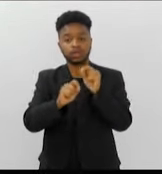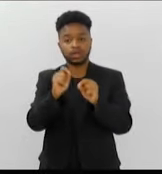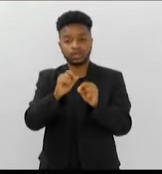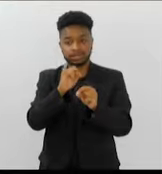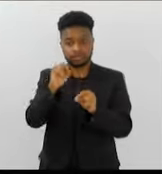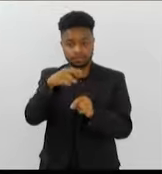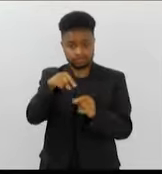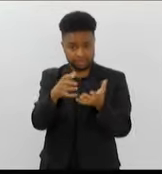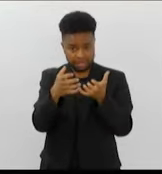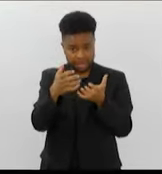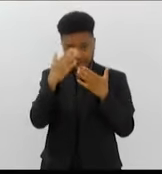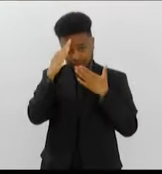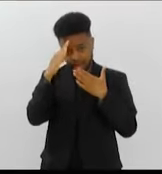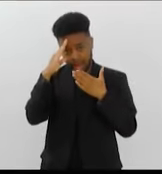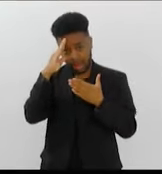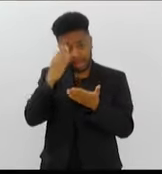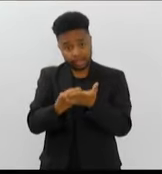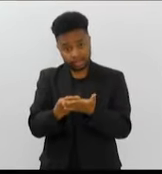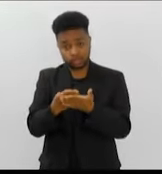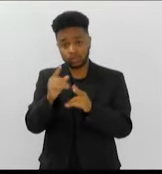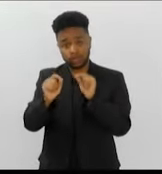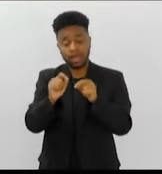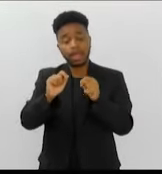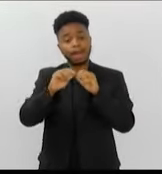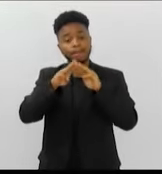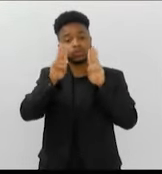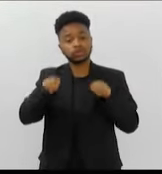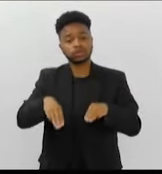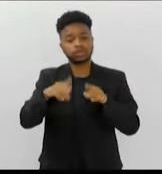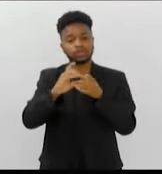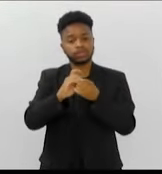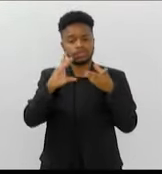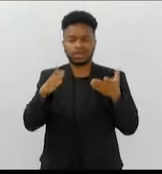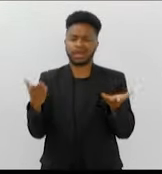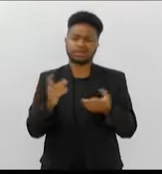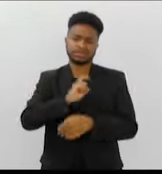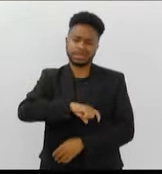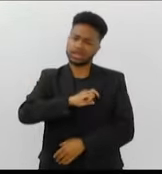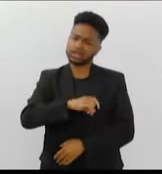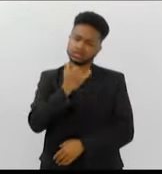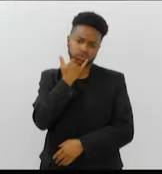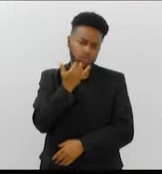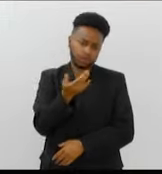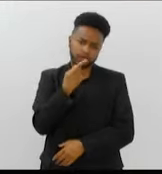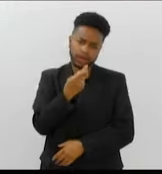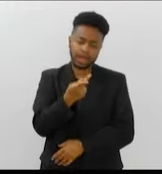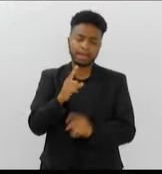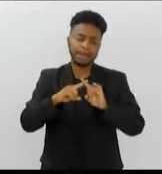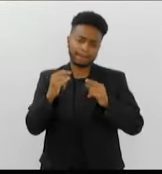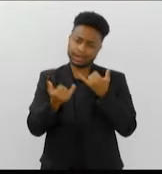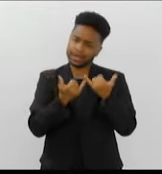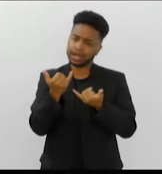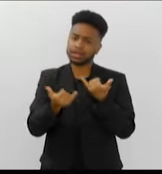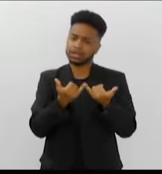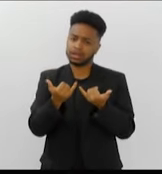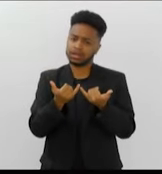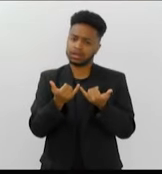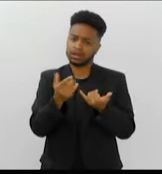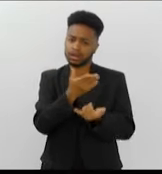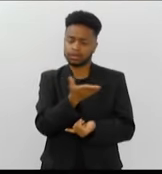em homenagem a Alexandre de Moraes, o Museu da Democracia. Porra, é sacanagem, desculpa falar isso, é brincadeira com a cara do